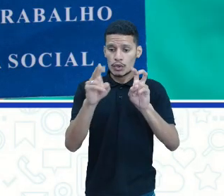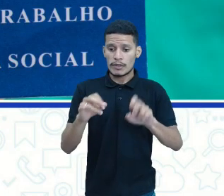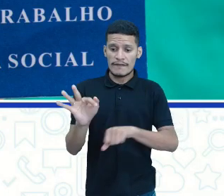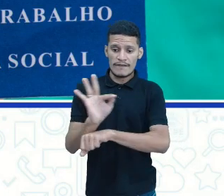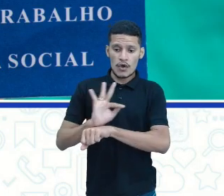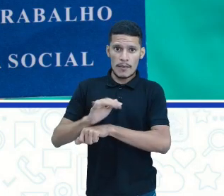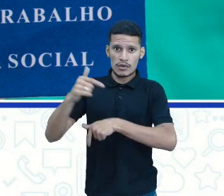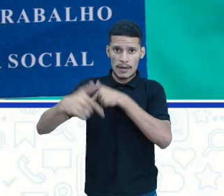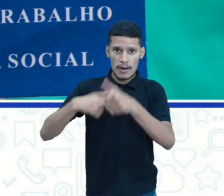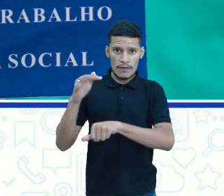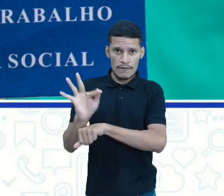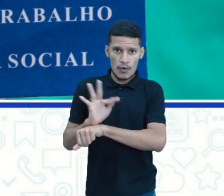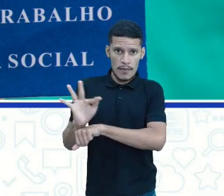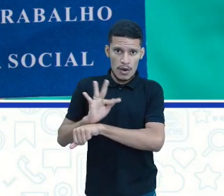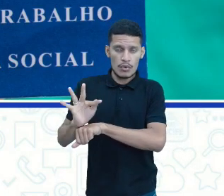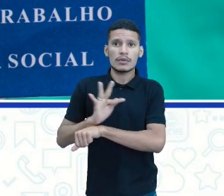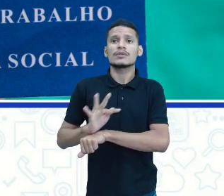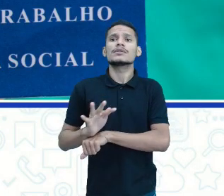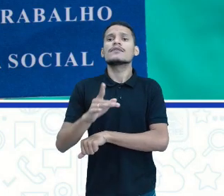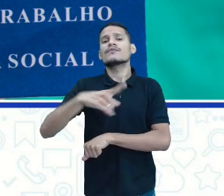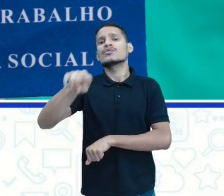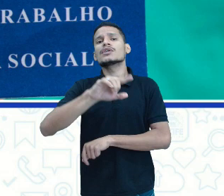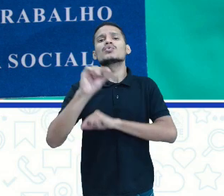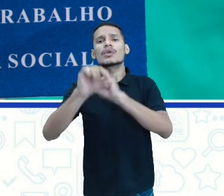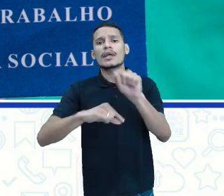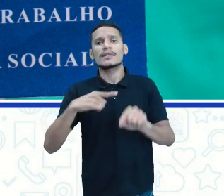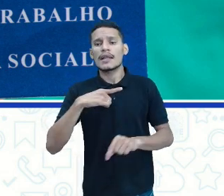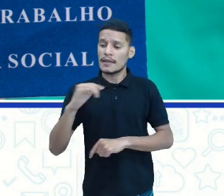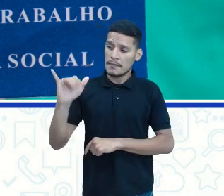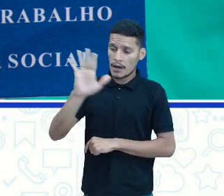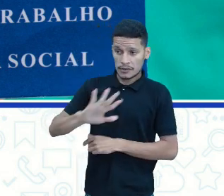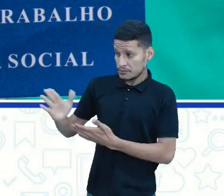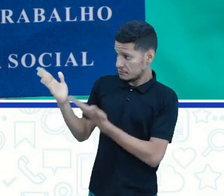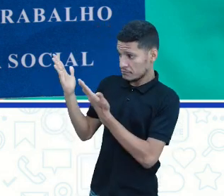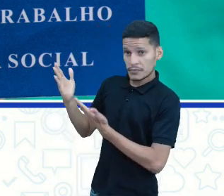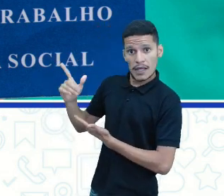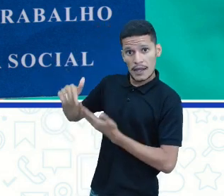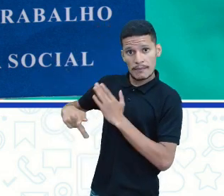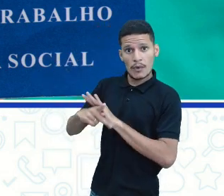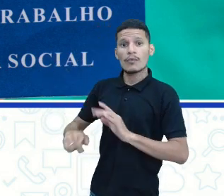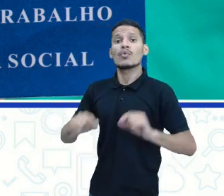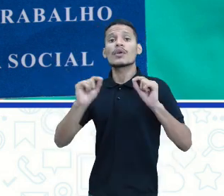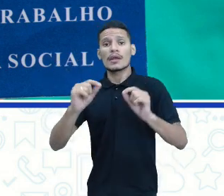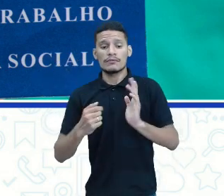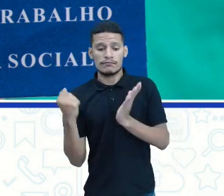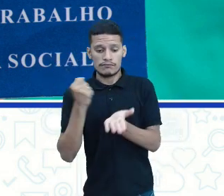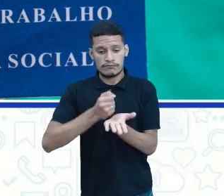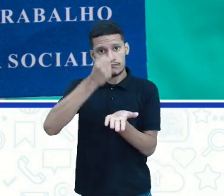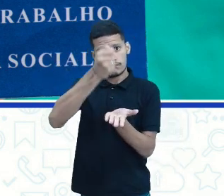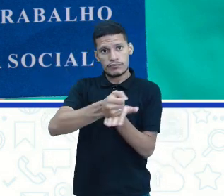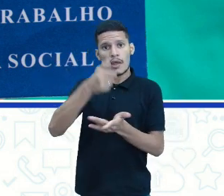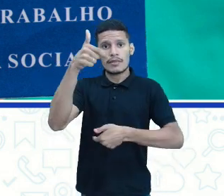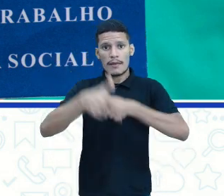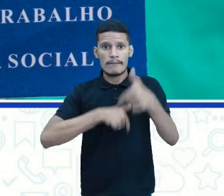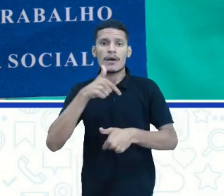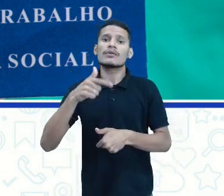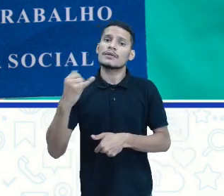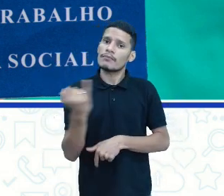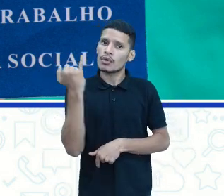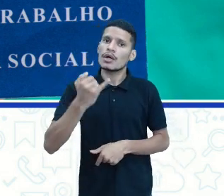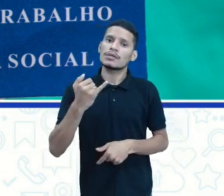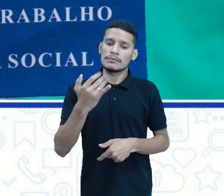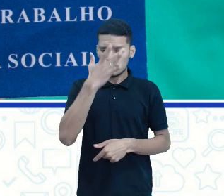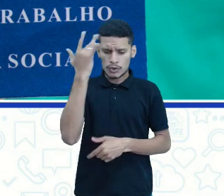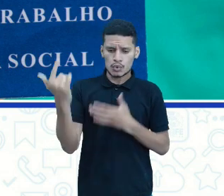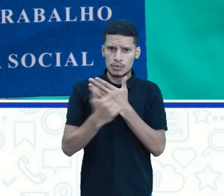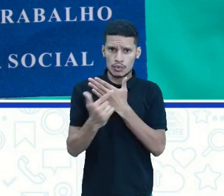gente, o trabalho formalizado, vocês têm a imagem da carteira de trabalho, que é um documento fundamental para o trabalhador e trabalhadora, porque é através dele